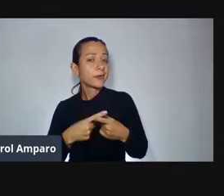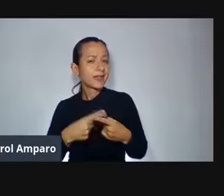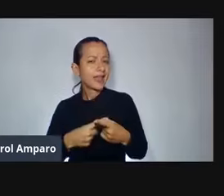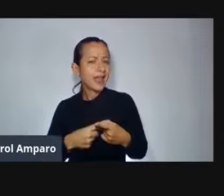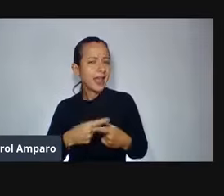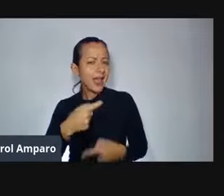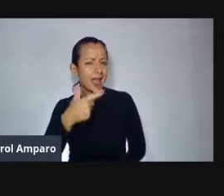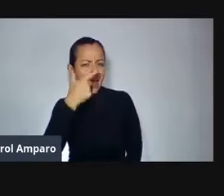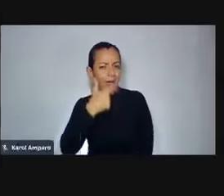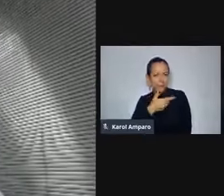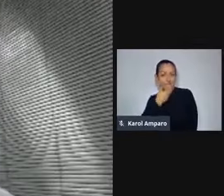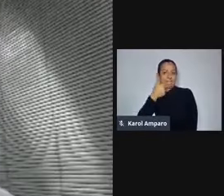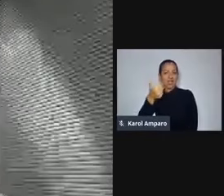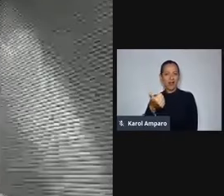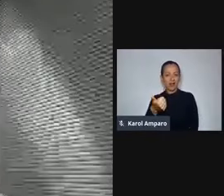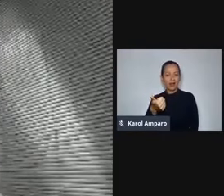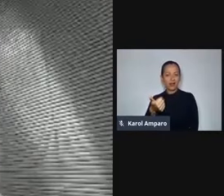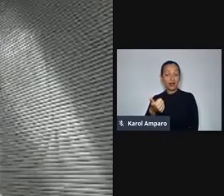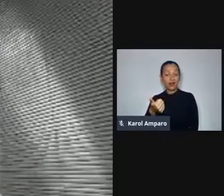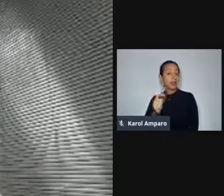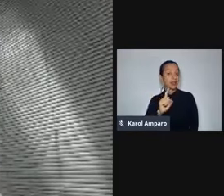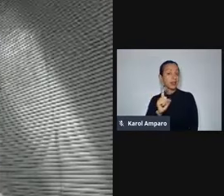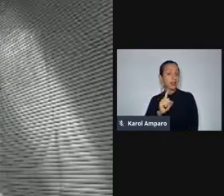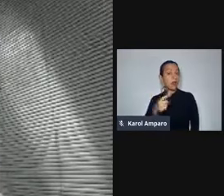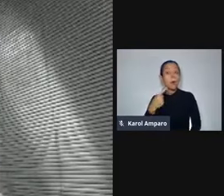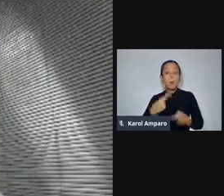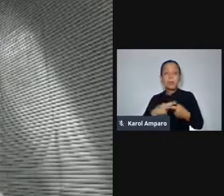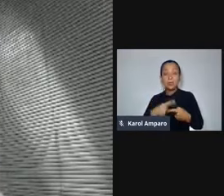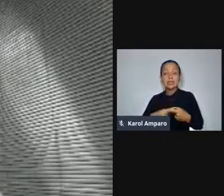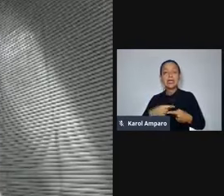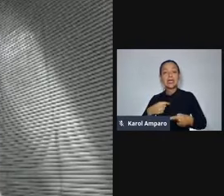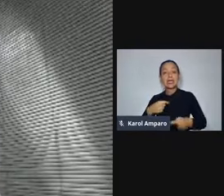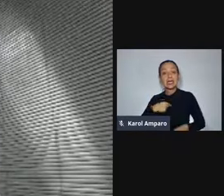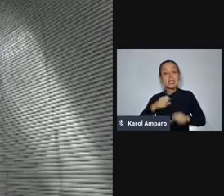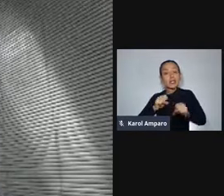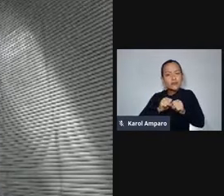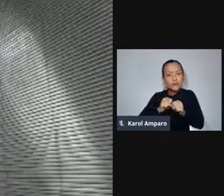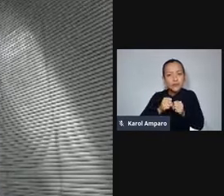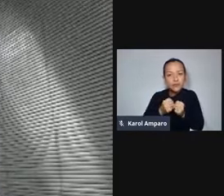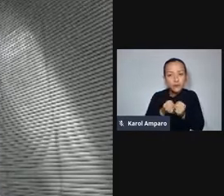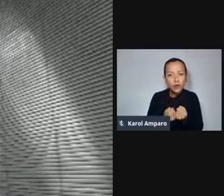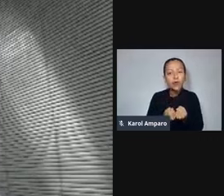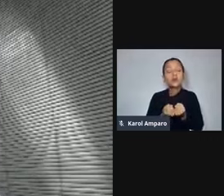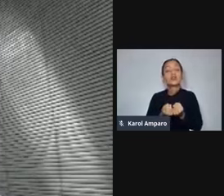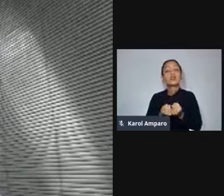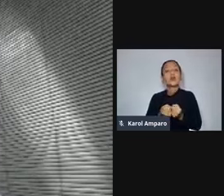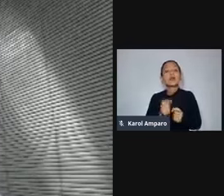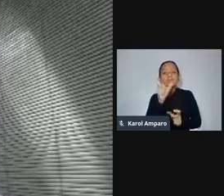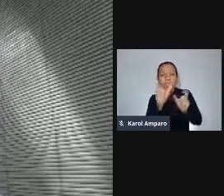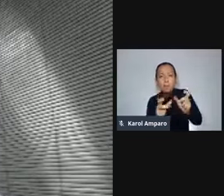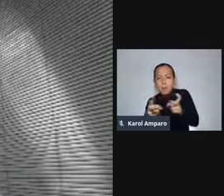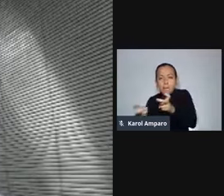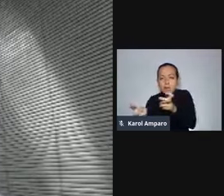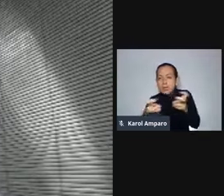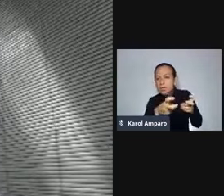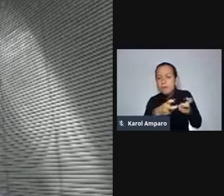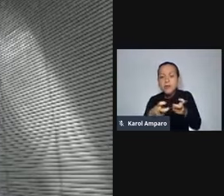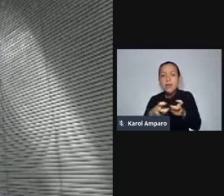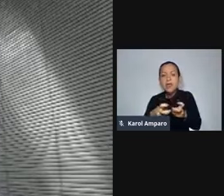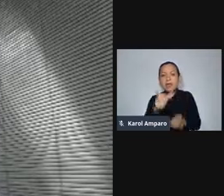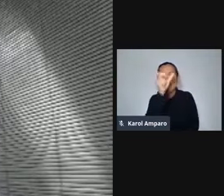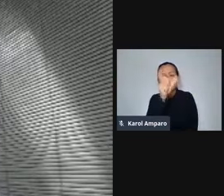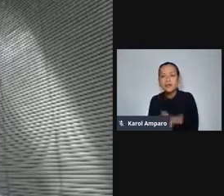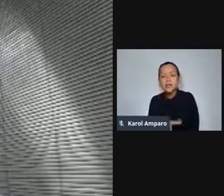Não. Porque eu trabalhei em função das falhas desse meu amigo. Porque eu só posso superá-lo a partir de suas